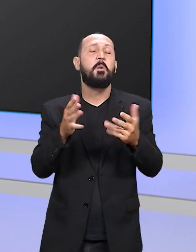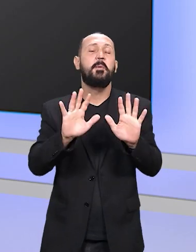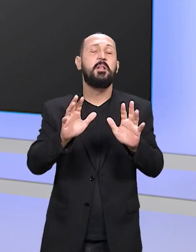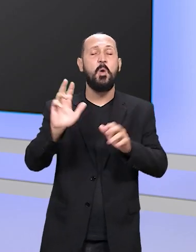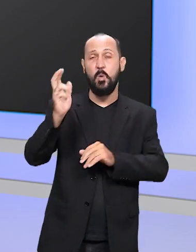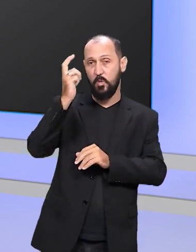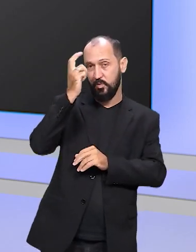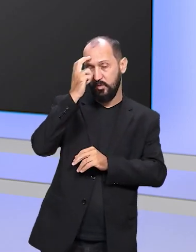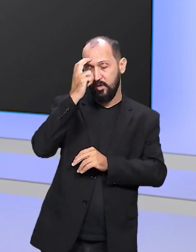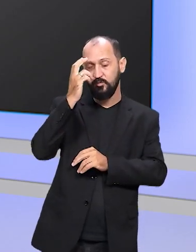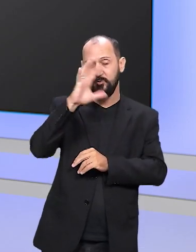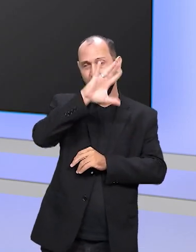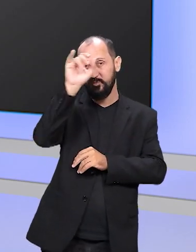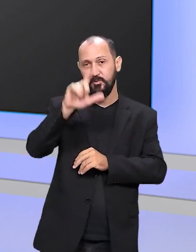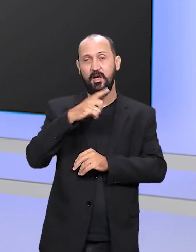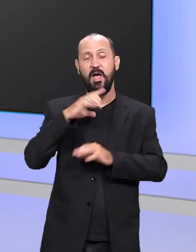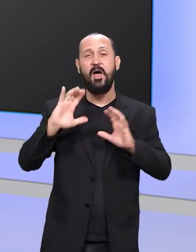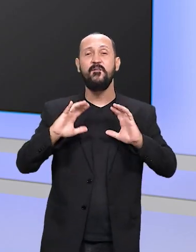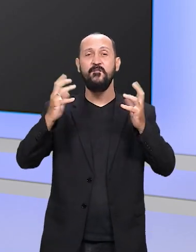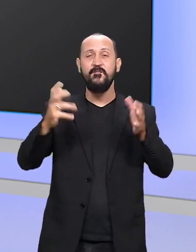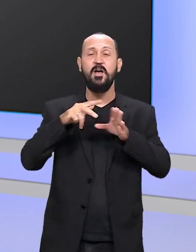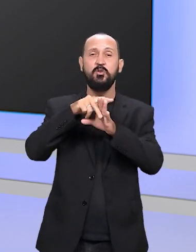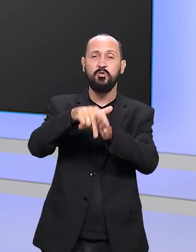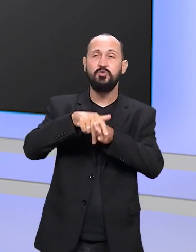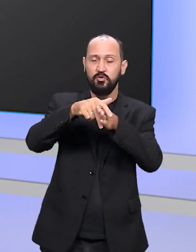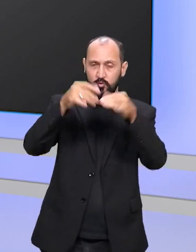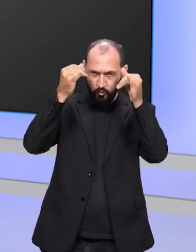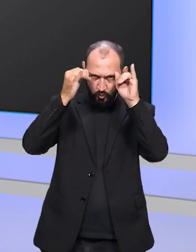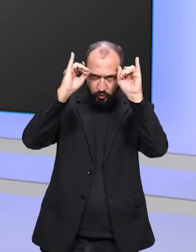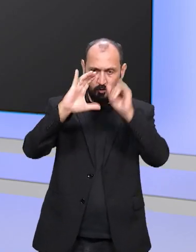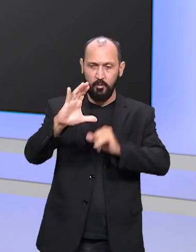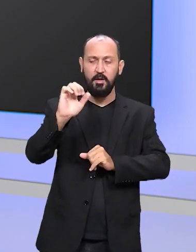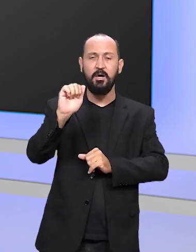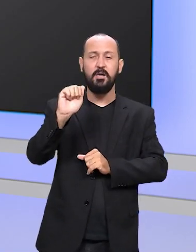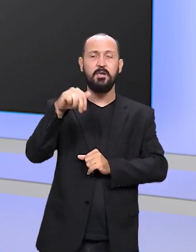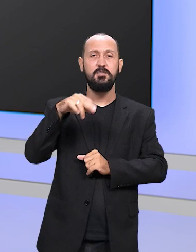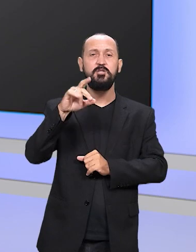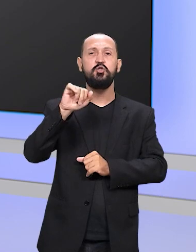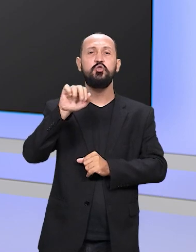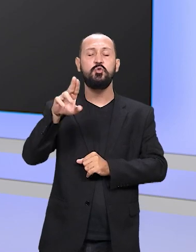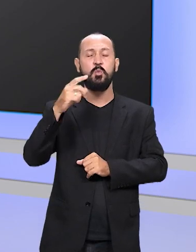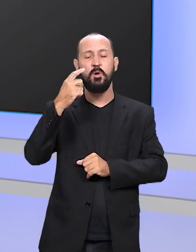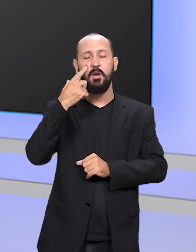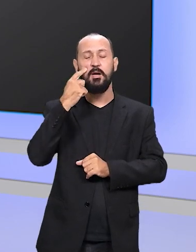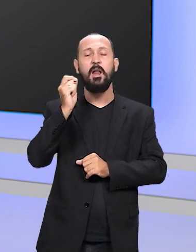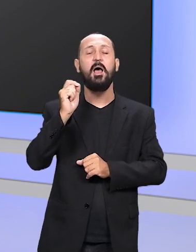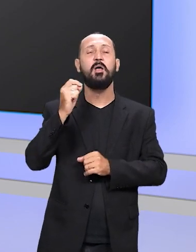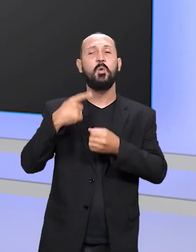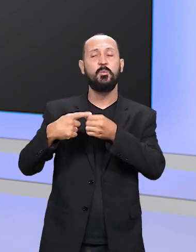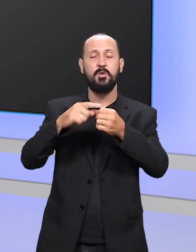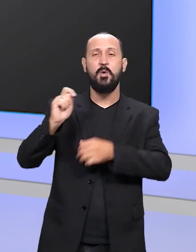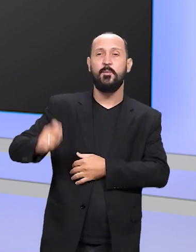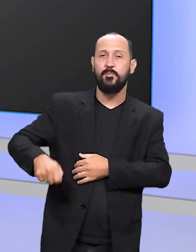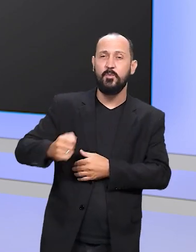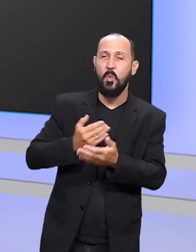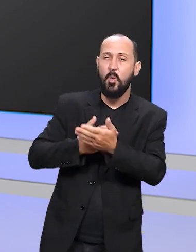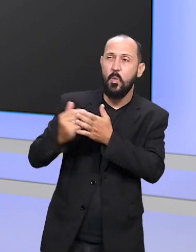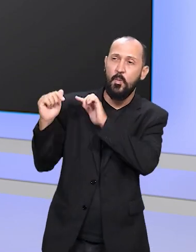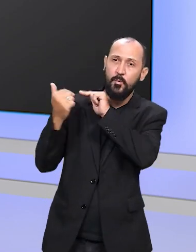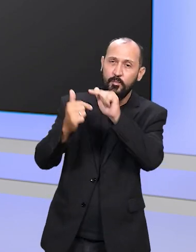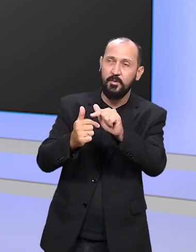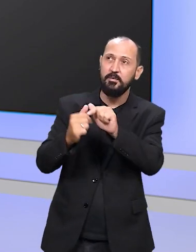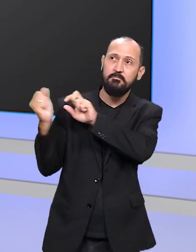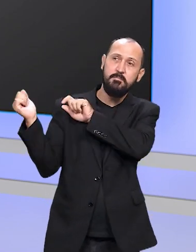patrimônio imaterial e cultural de Mato Grosso do Sul a festa do Touro Candil, que é celebrada em Porto Murtinho. A